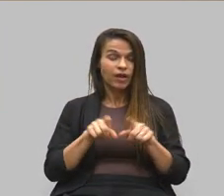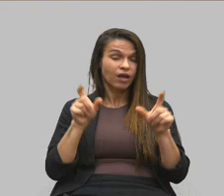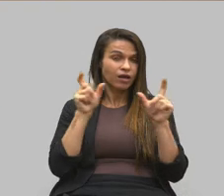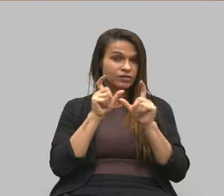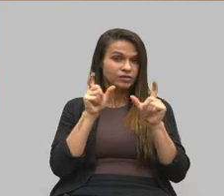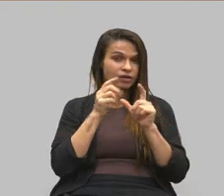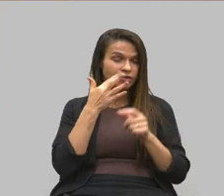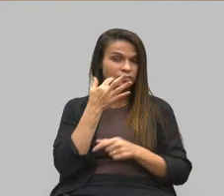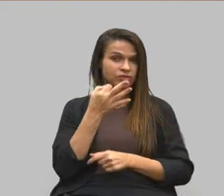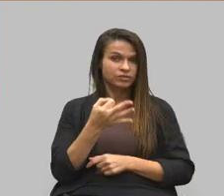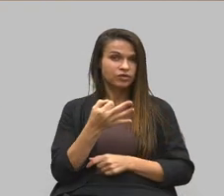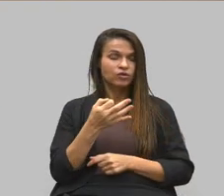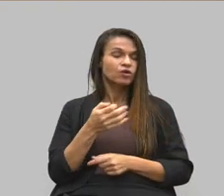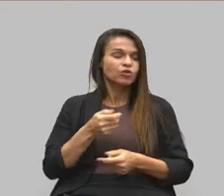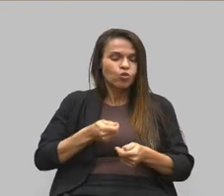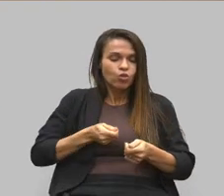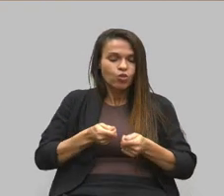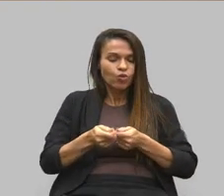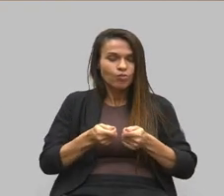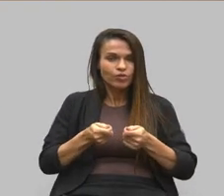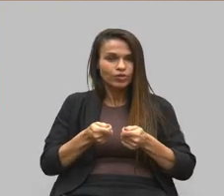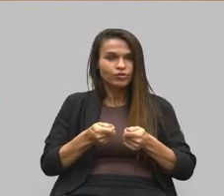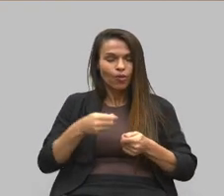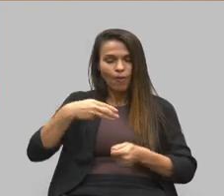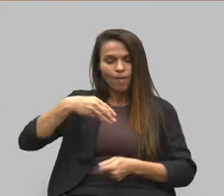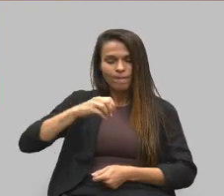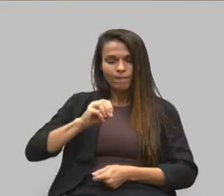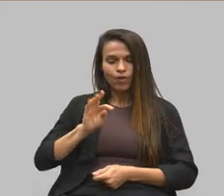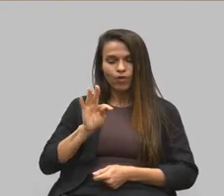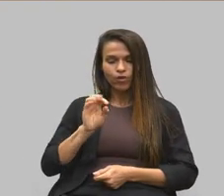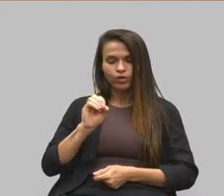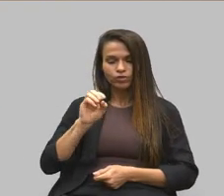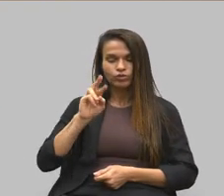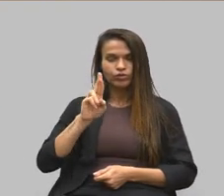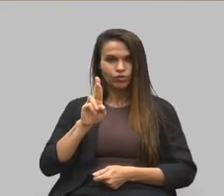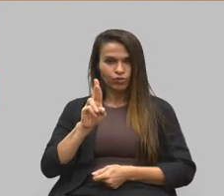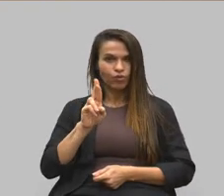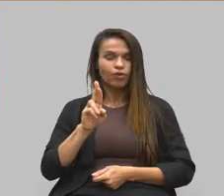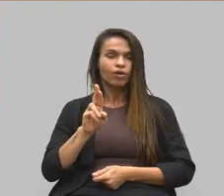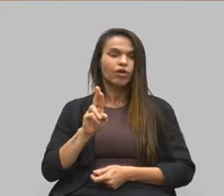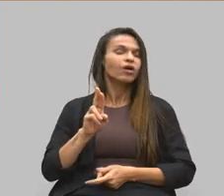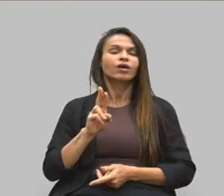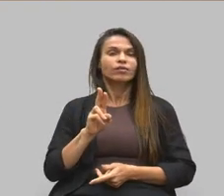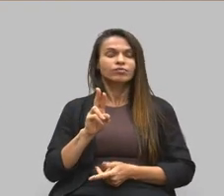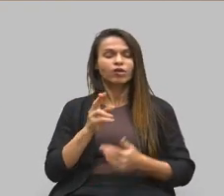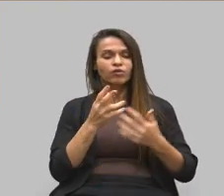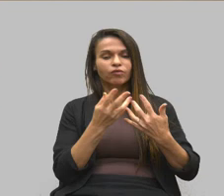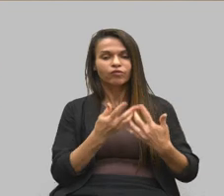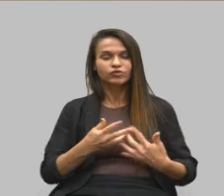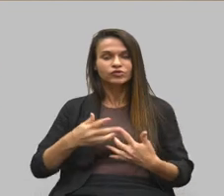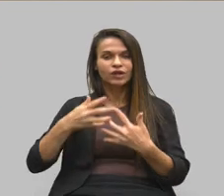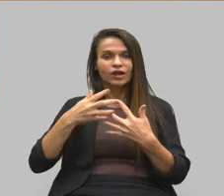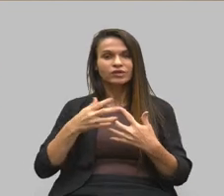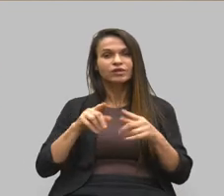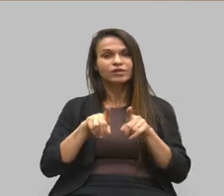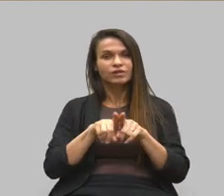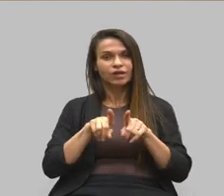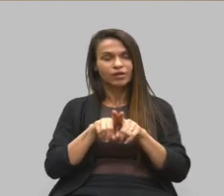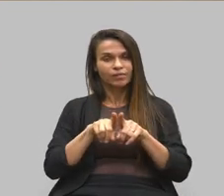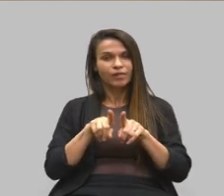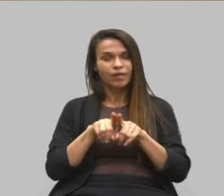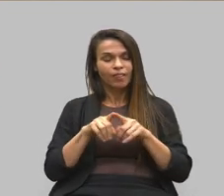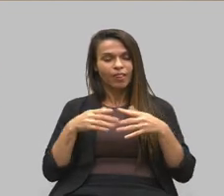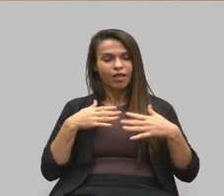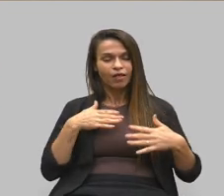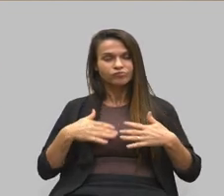dentro de um domínio motor né pensando claro que na funcionalidade mas também a motricidade ela